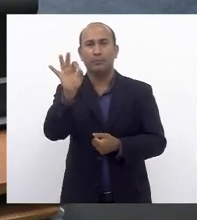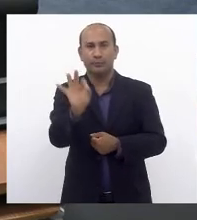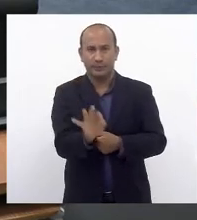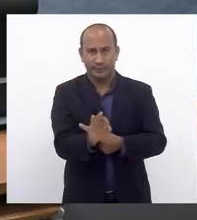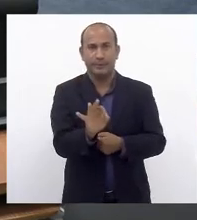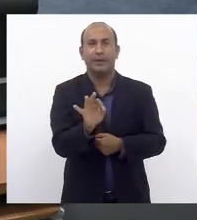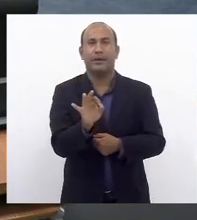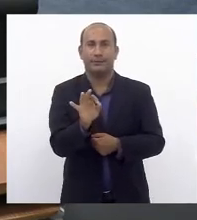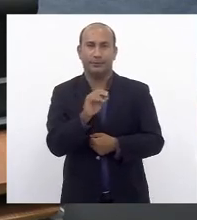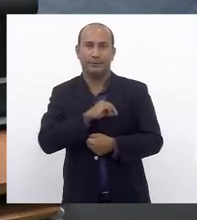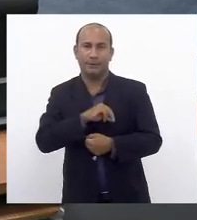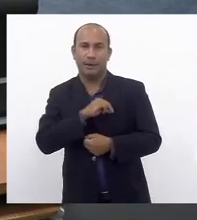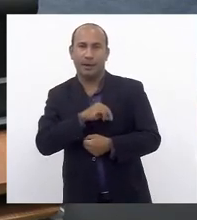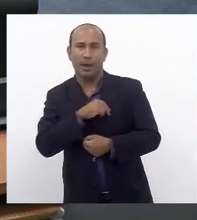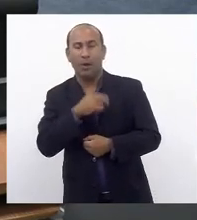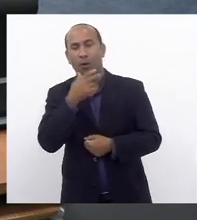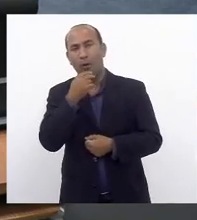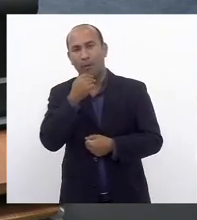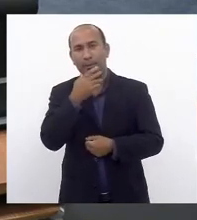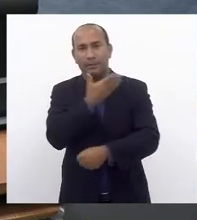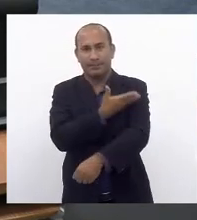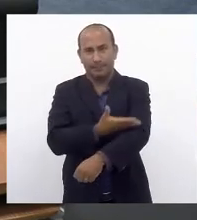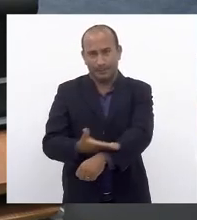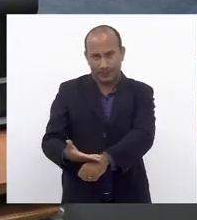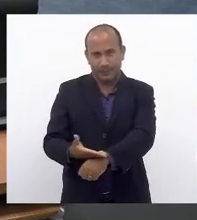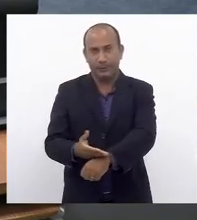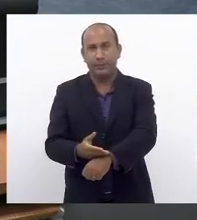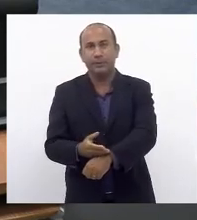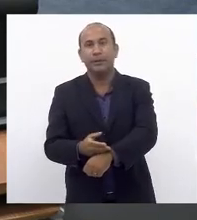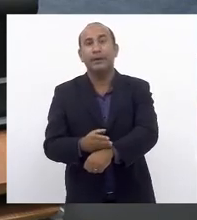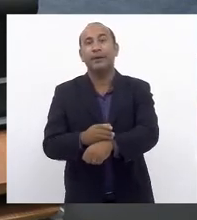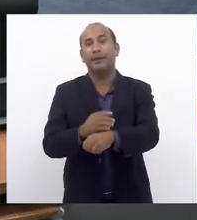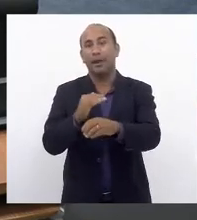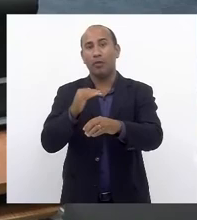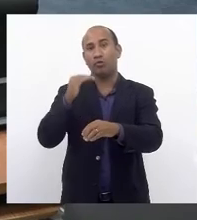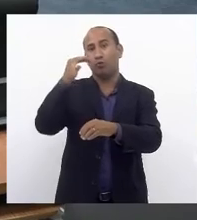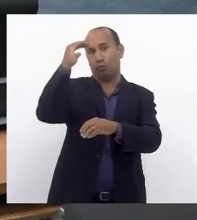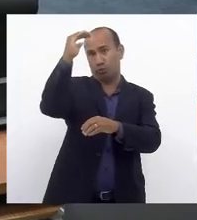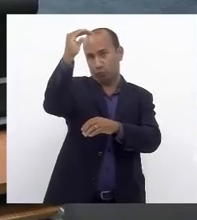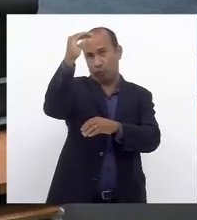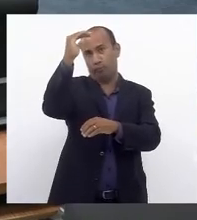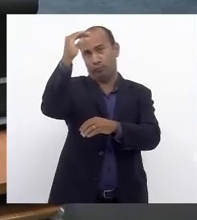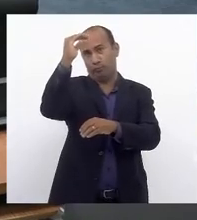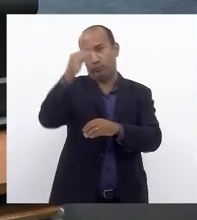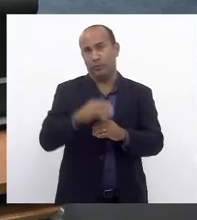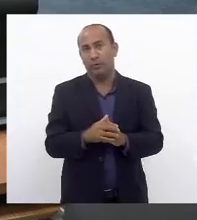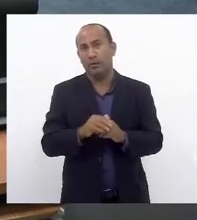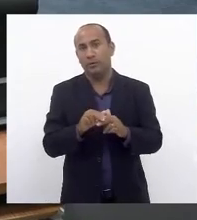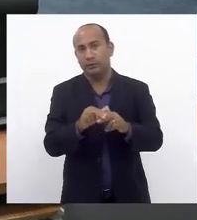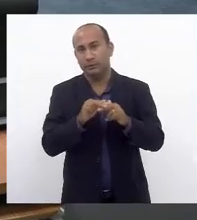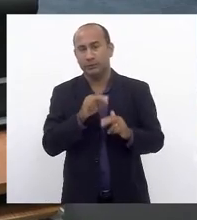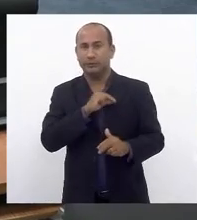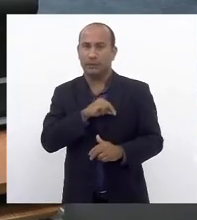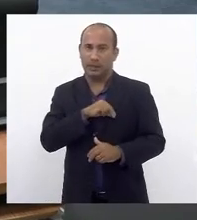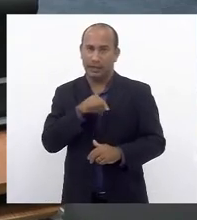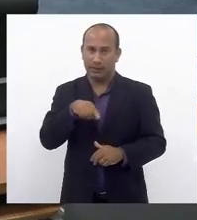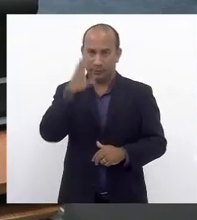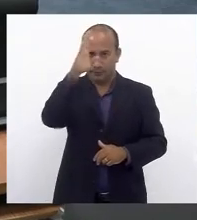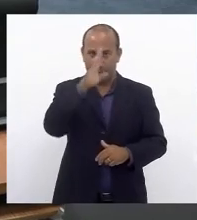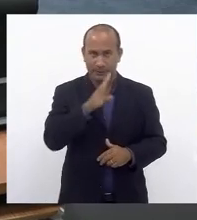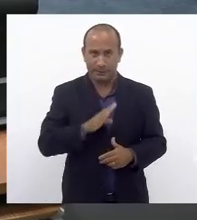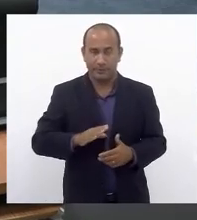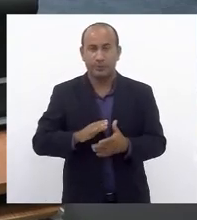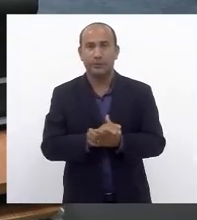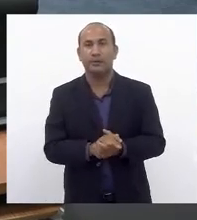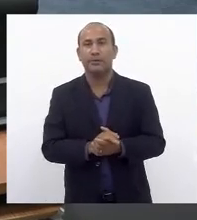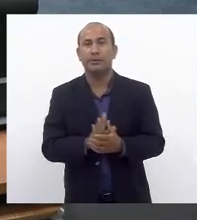44,4% da renda média dos homens brancos que estão no topo da escala de remuneração no Brasil.